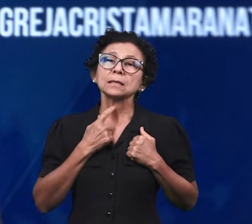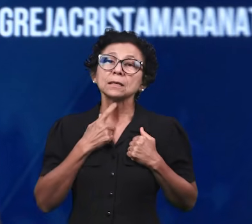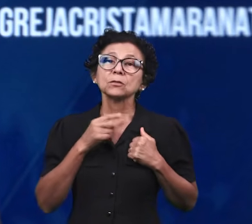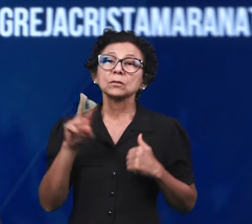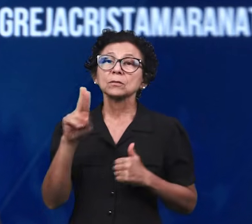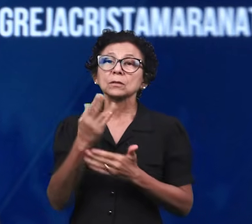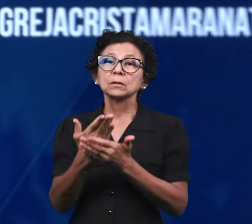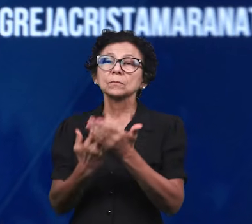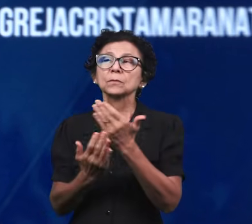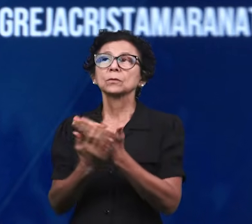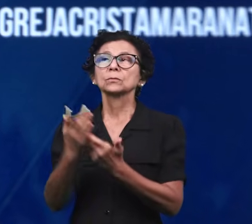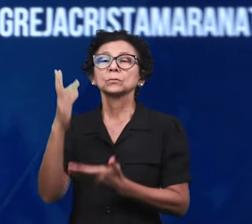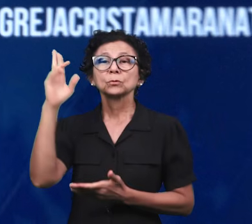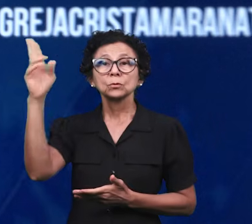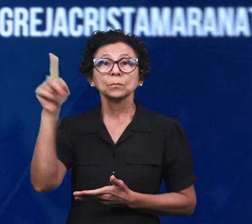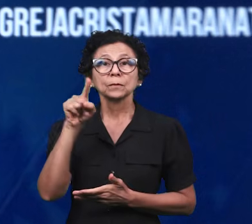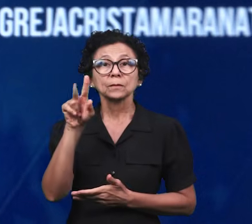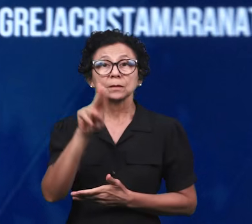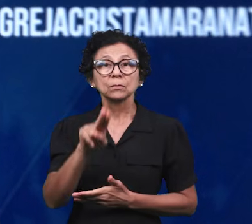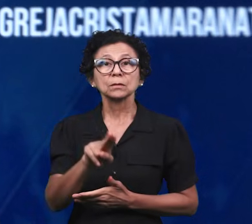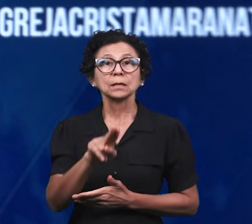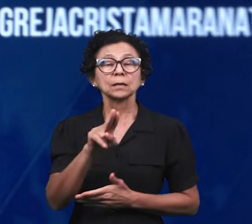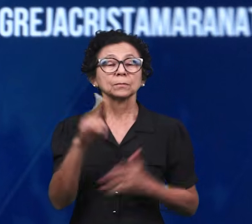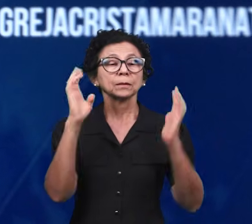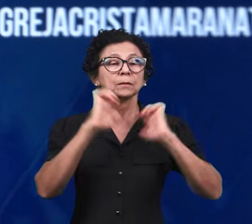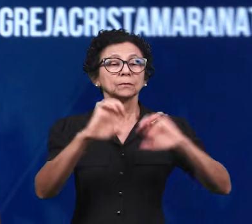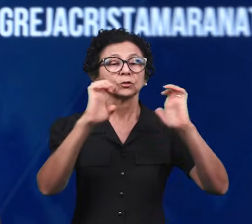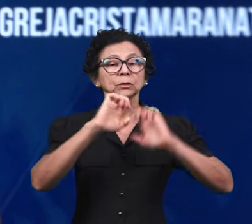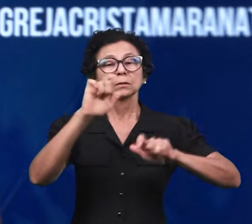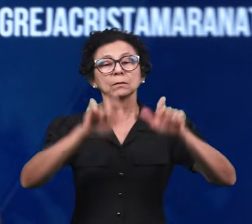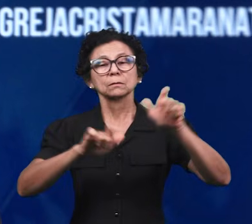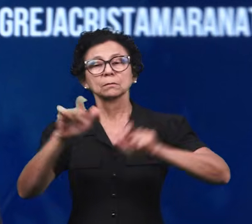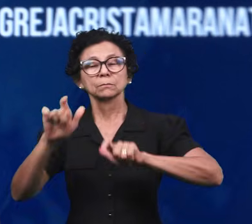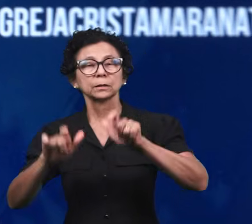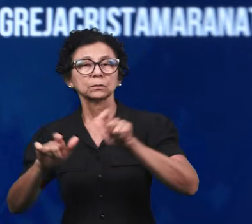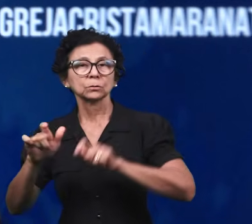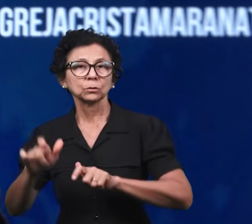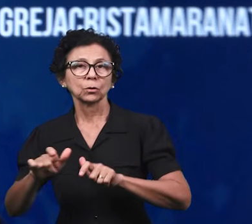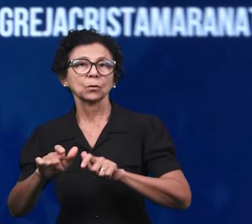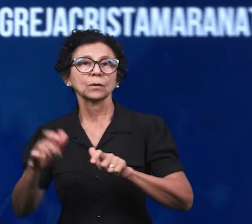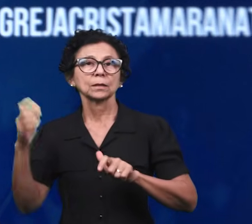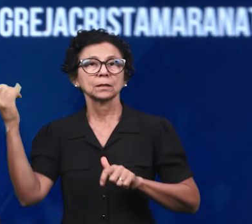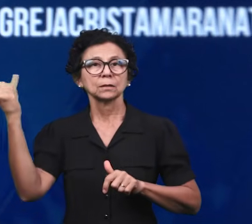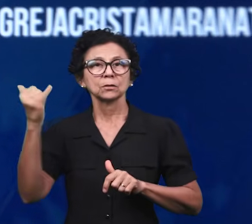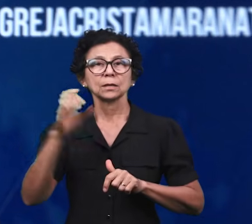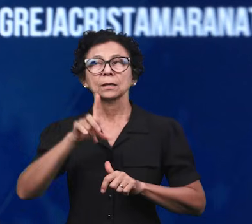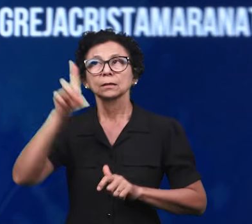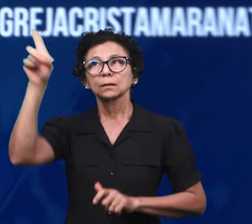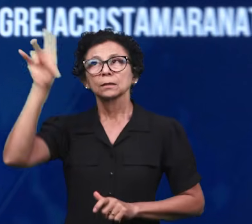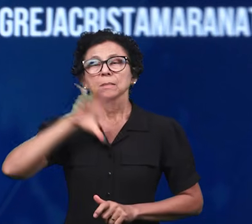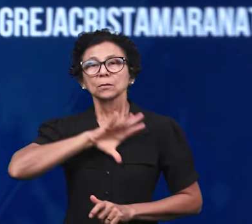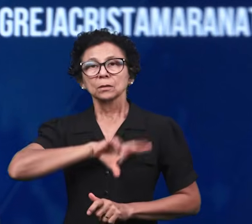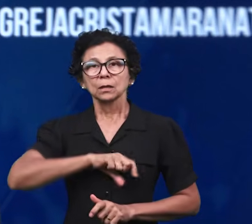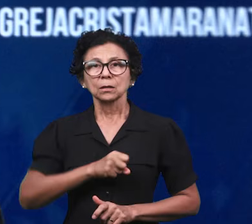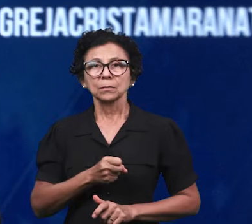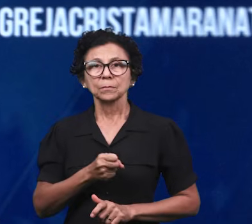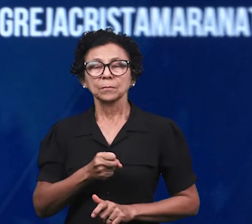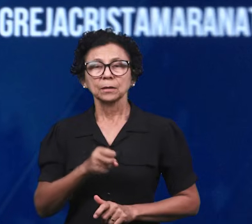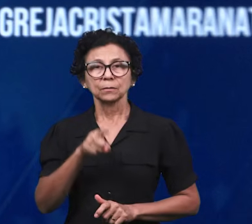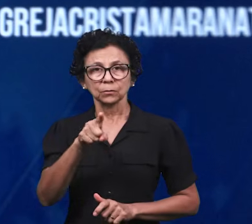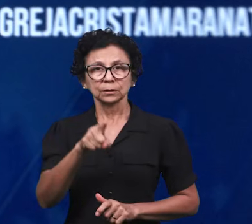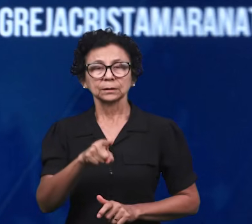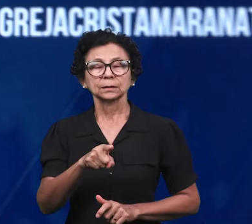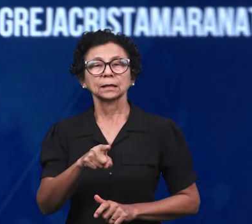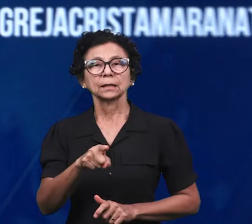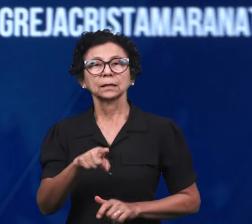Senhor, para a salvação de vidas, para levar a palavra, para falar de um Deus que nos ama, que te amou primeiro e que salvou